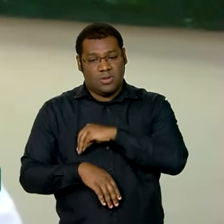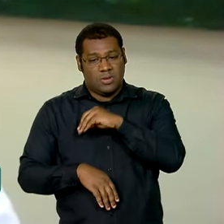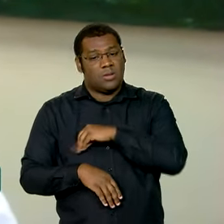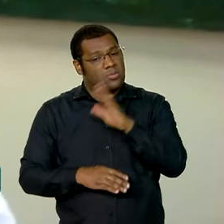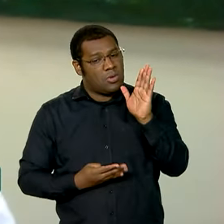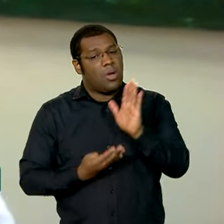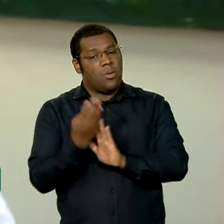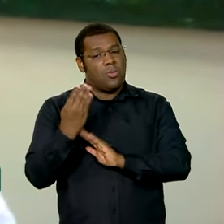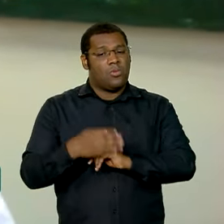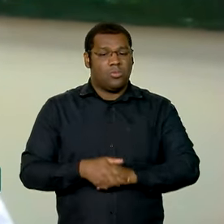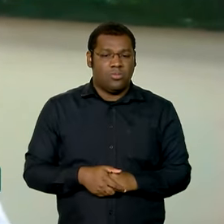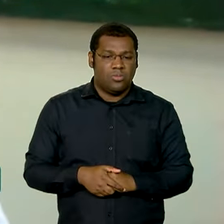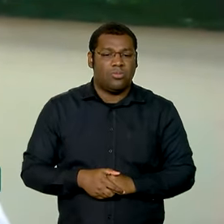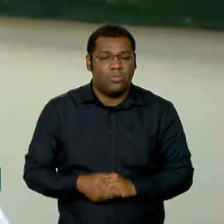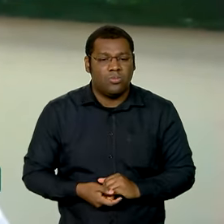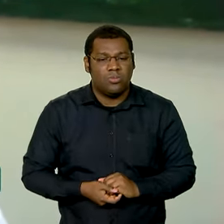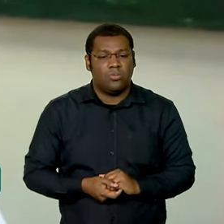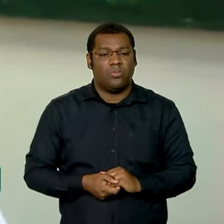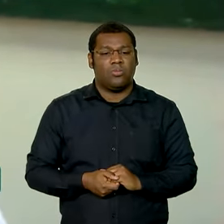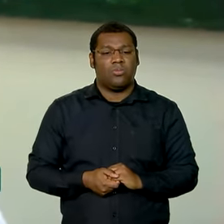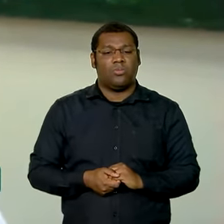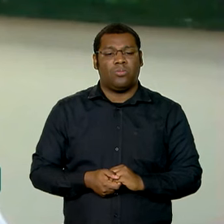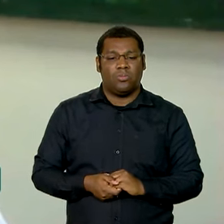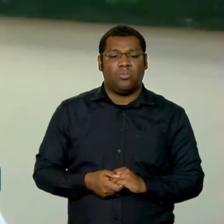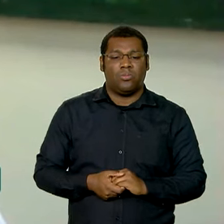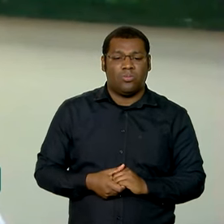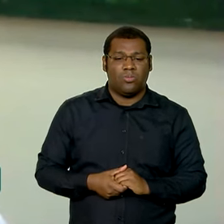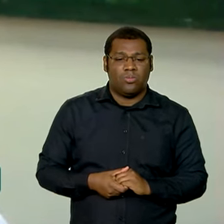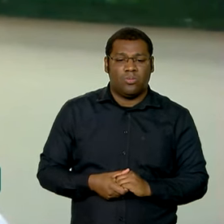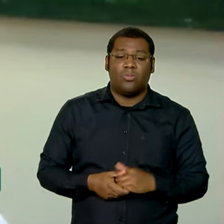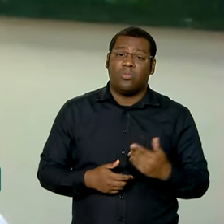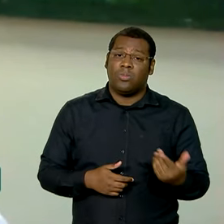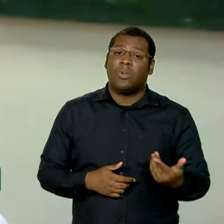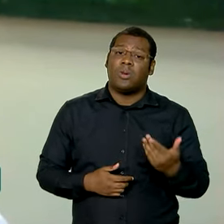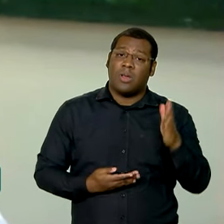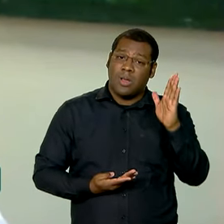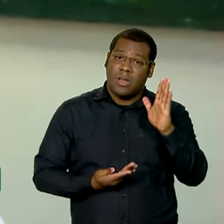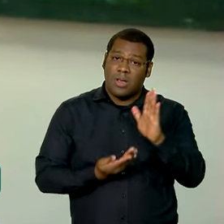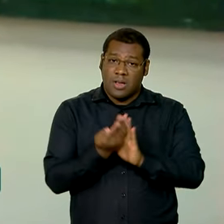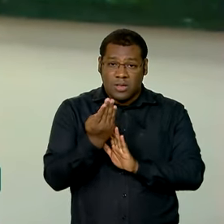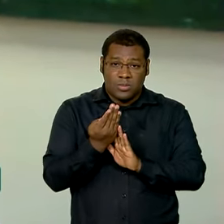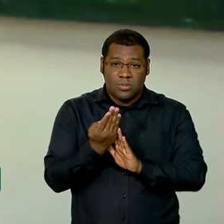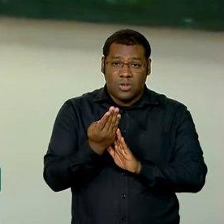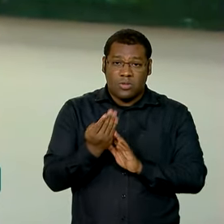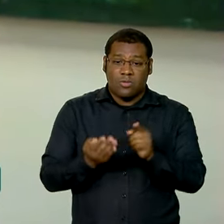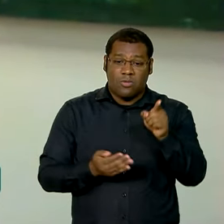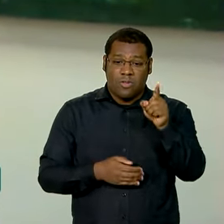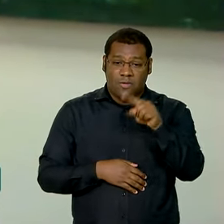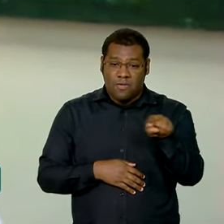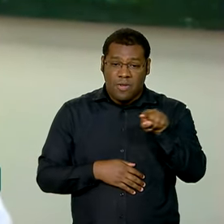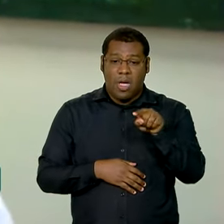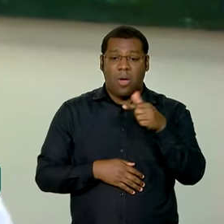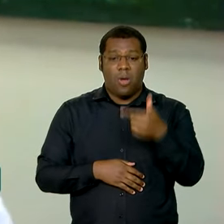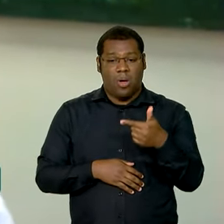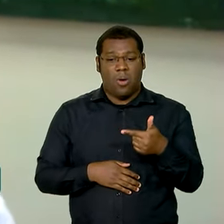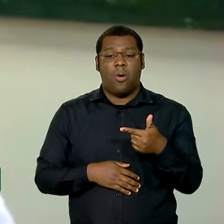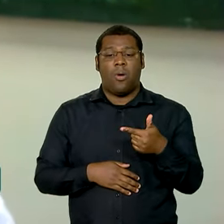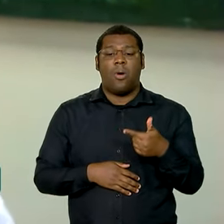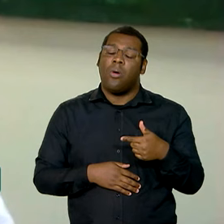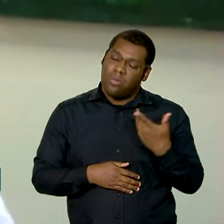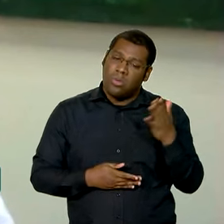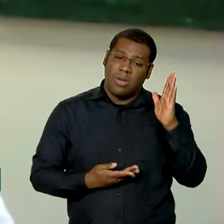5% todos os os 20s tiveram crescimento de dois dígitos em termos reais então